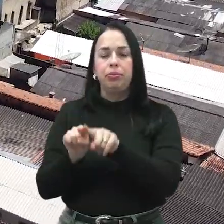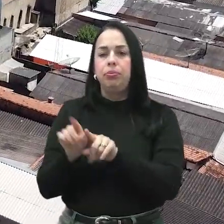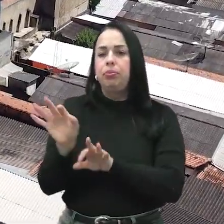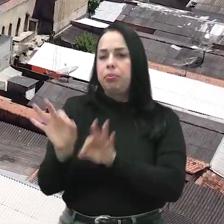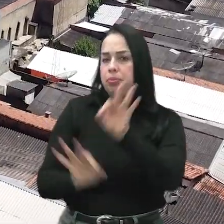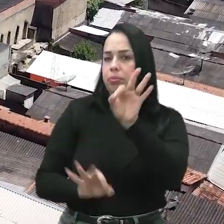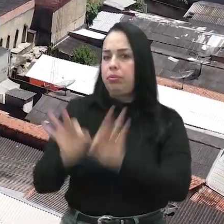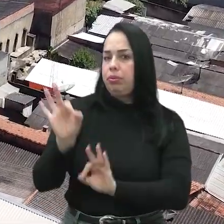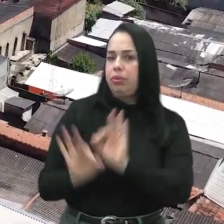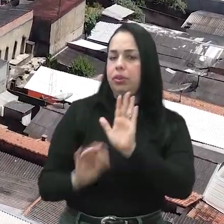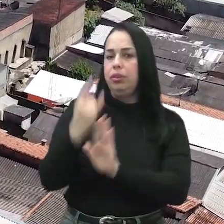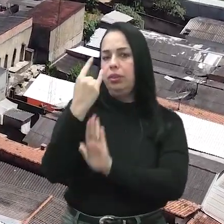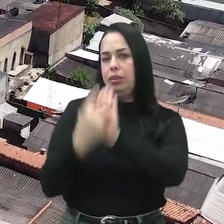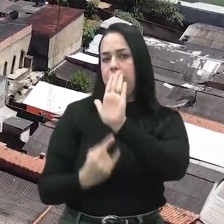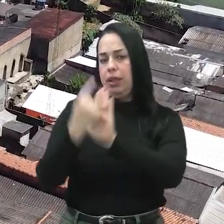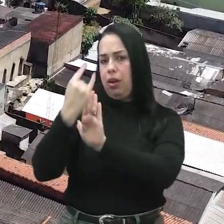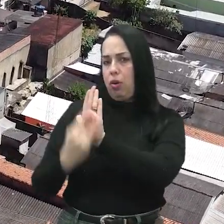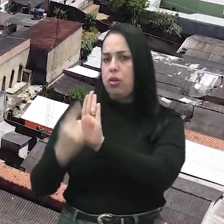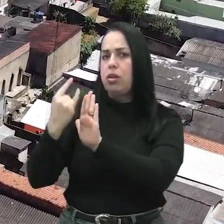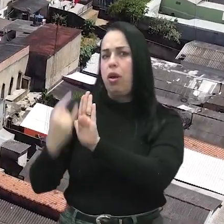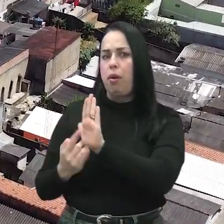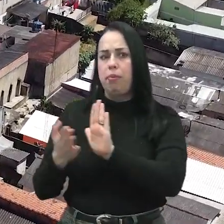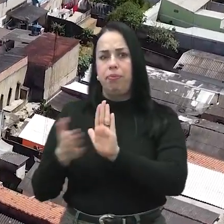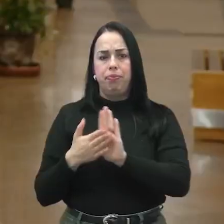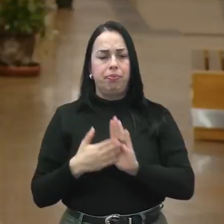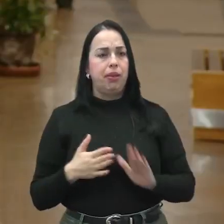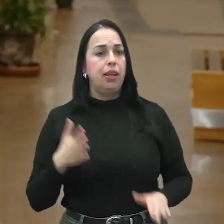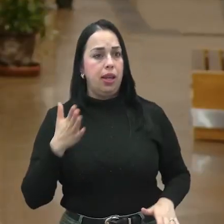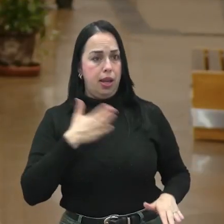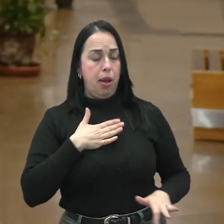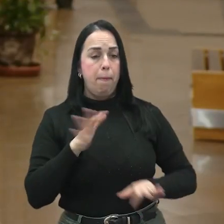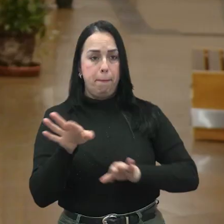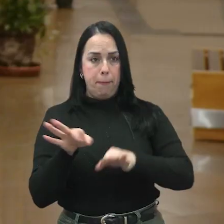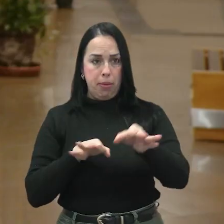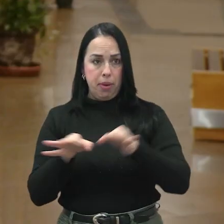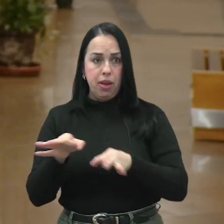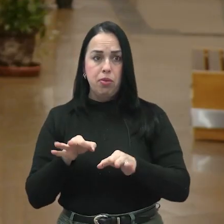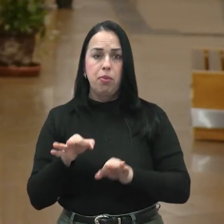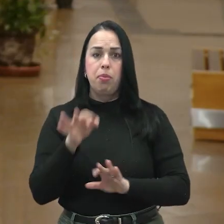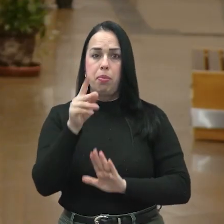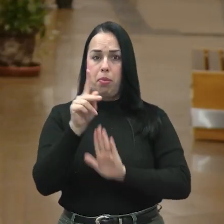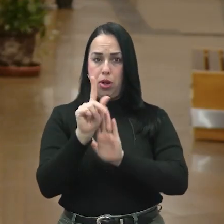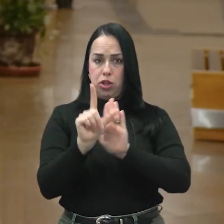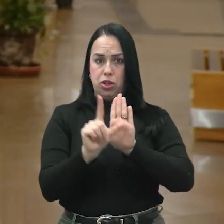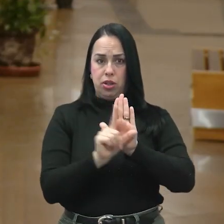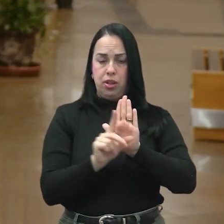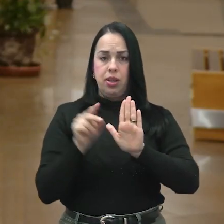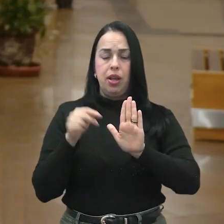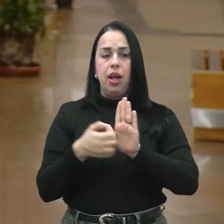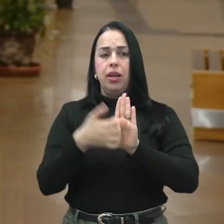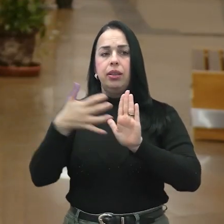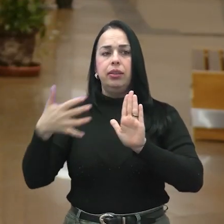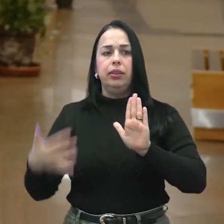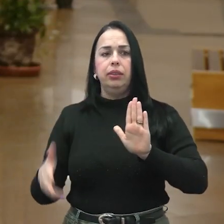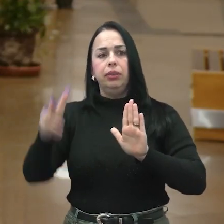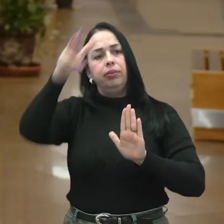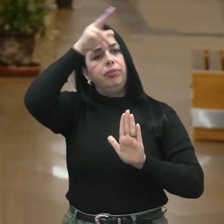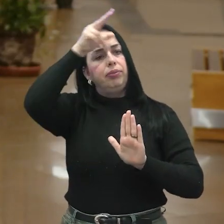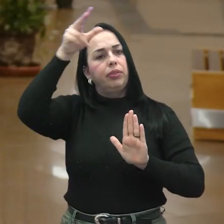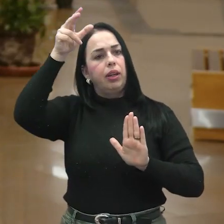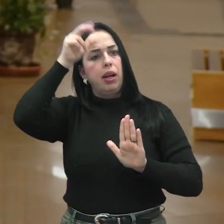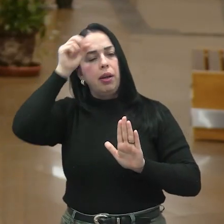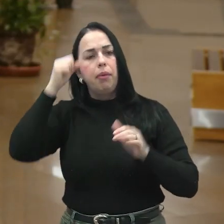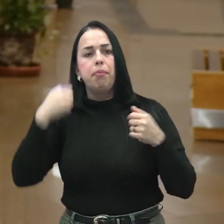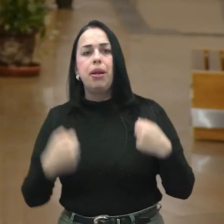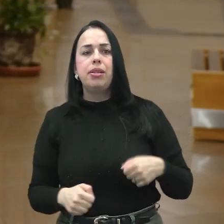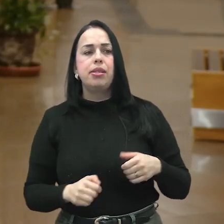a regularização fundiária na cidade. Eu fiz um projeto autorizando a prefeitura a suspender